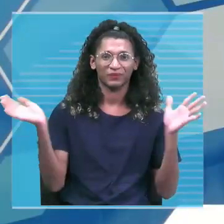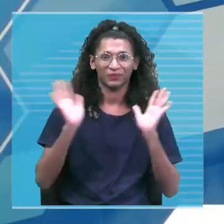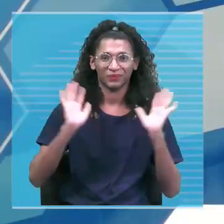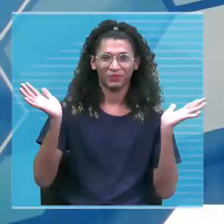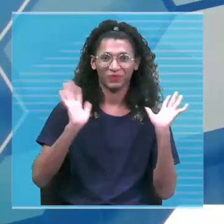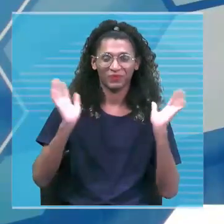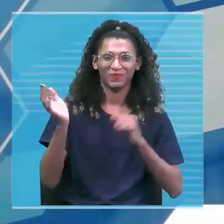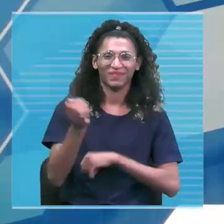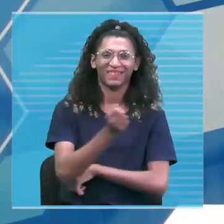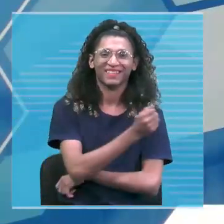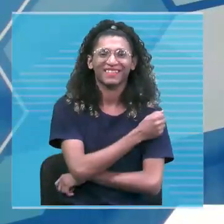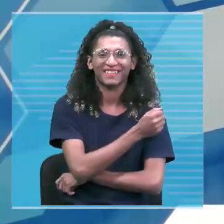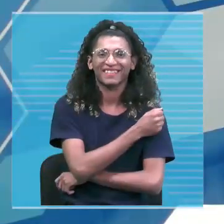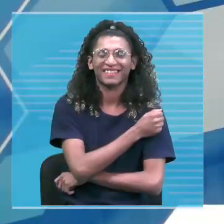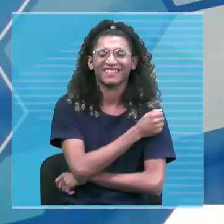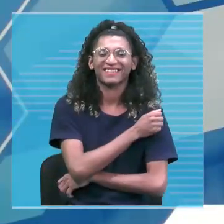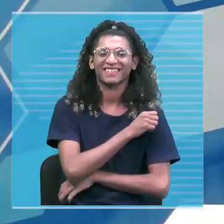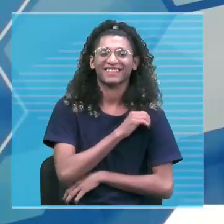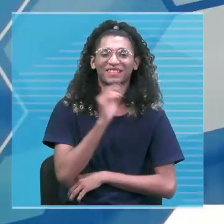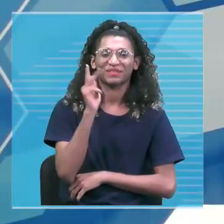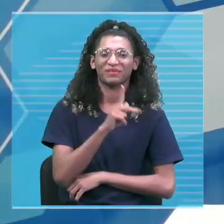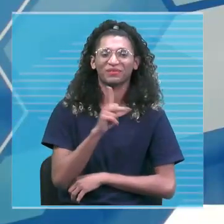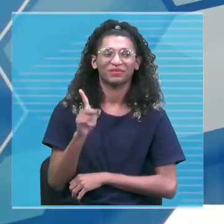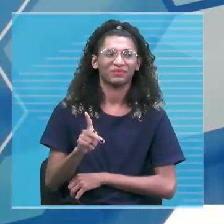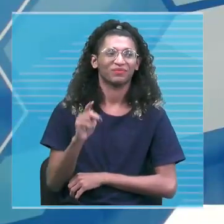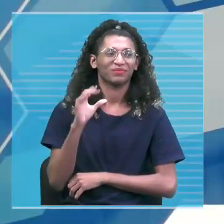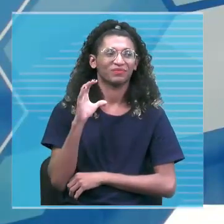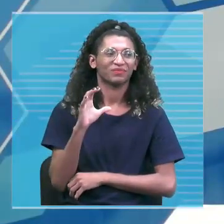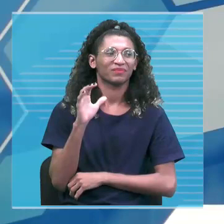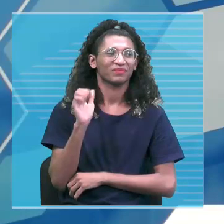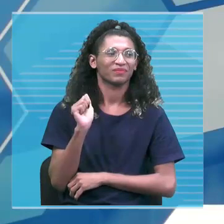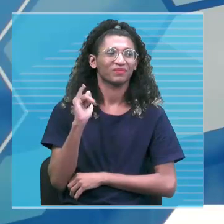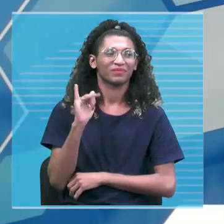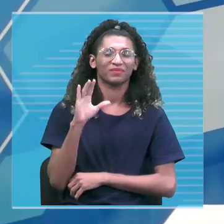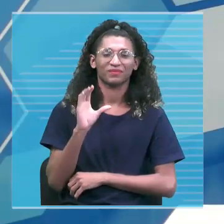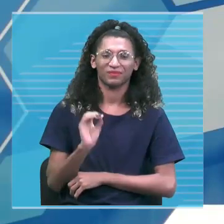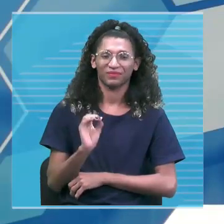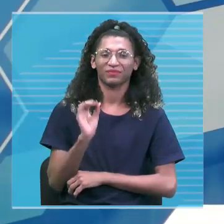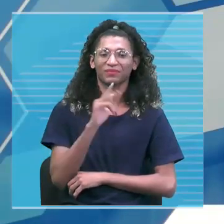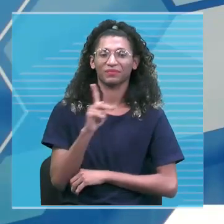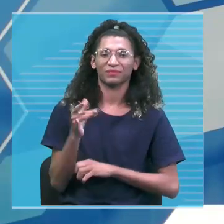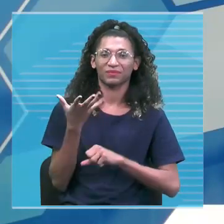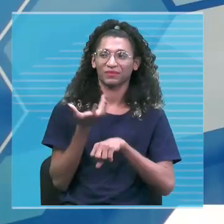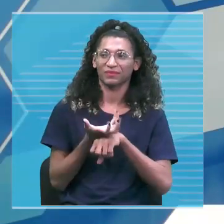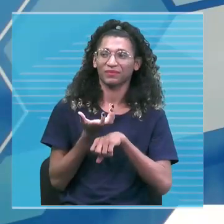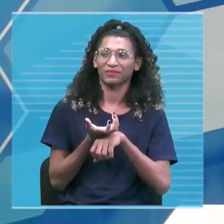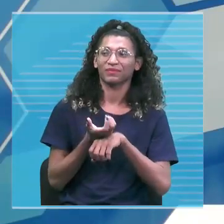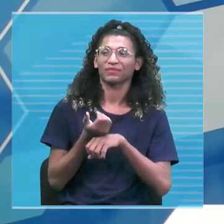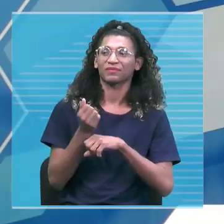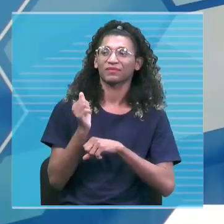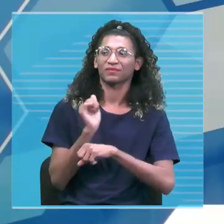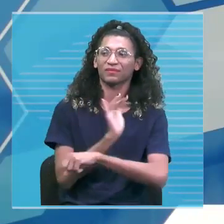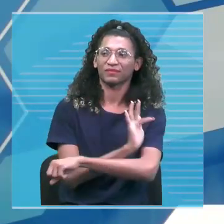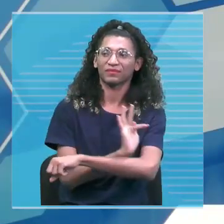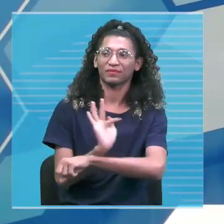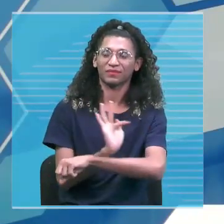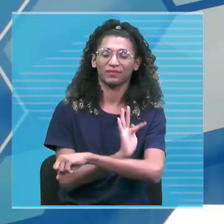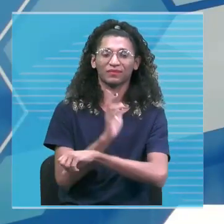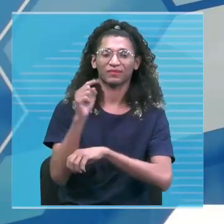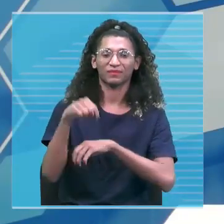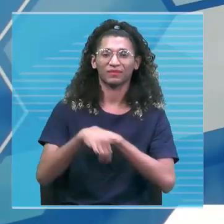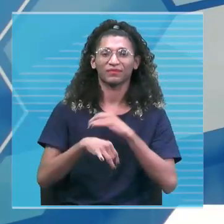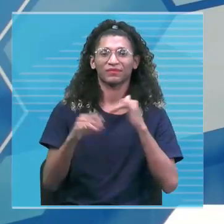fala galerinha beleza aqui quem fala com vocês é o professor Caio professor de física aqui do canal educação